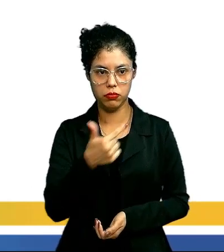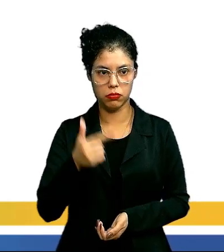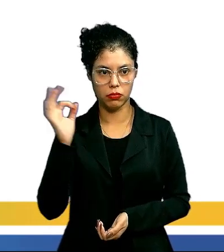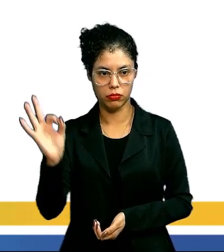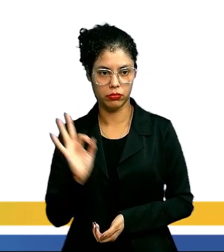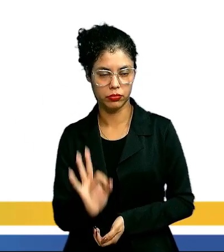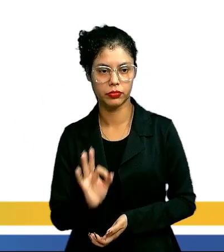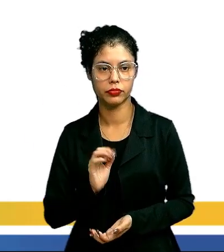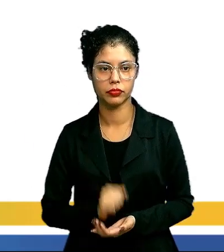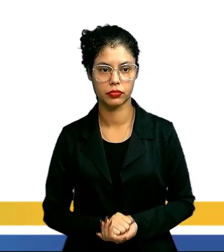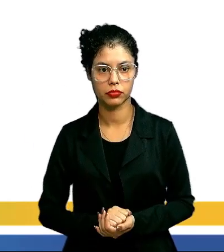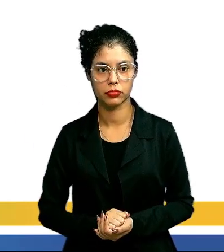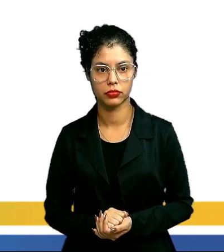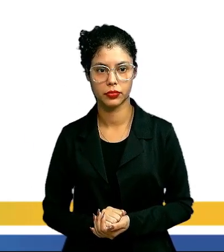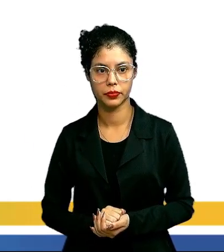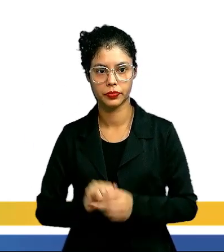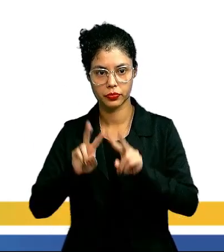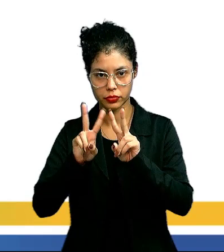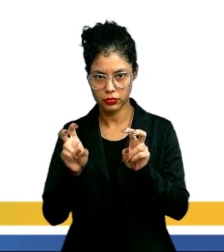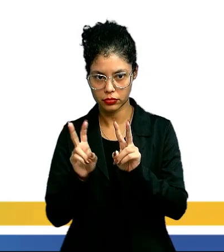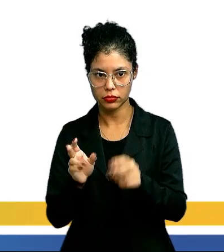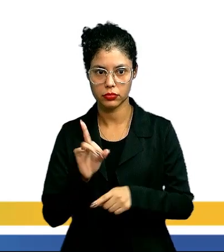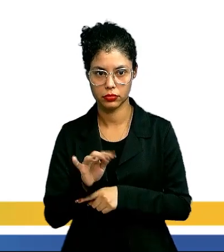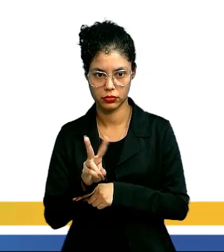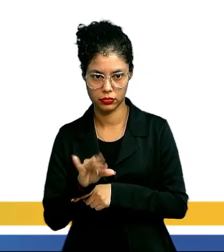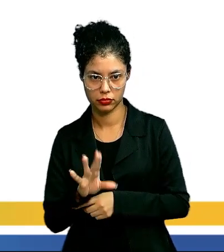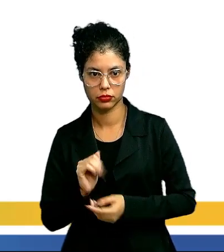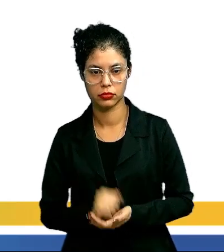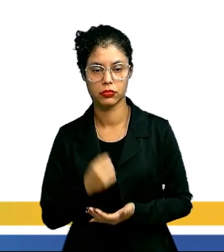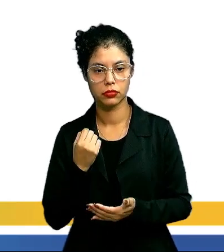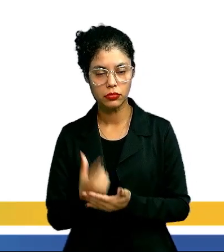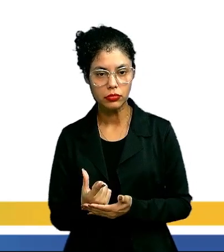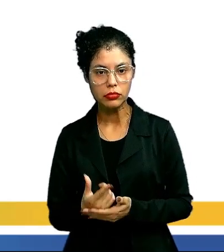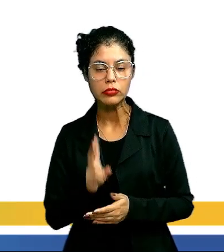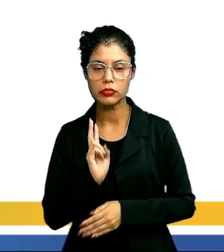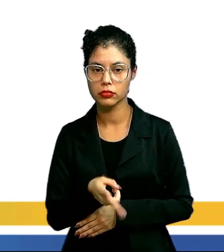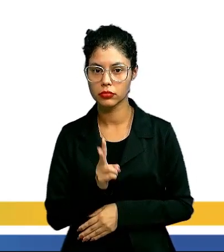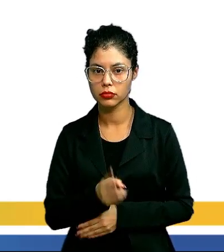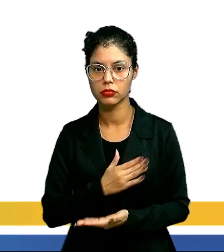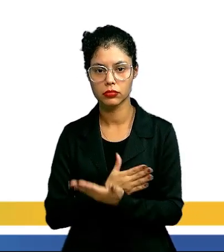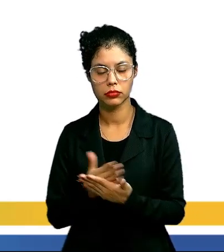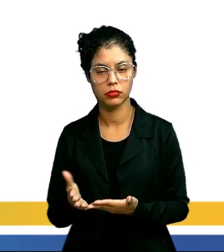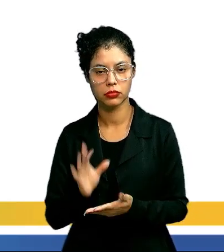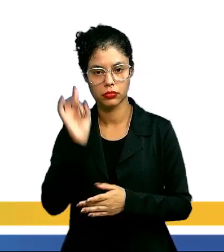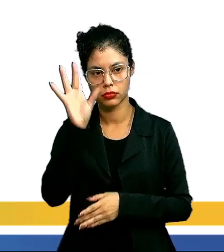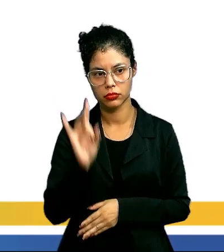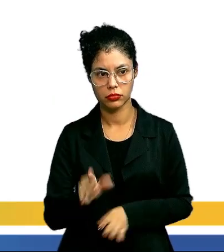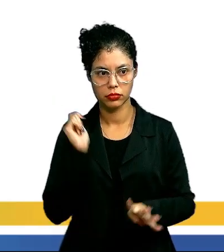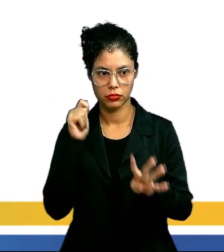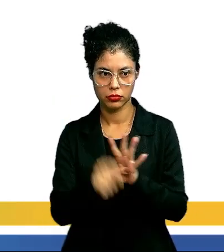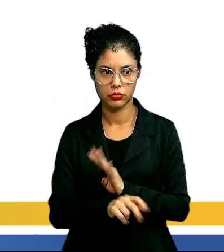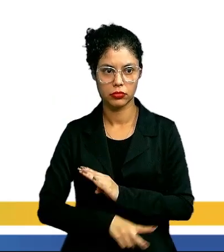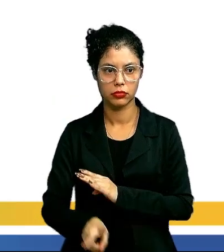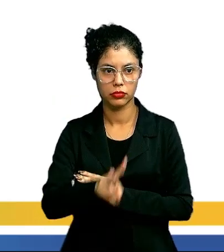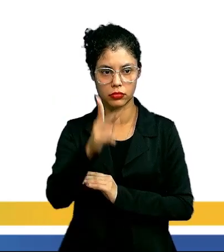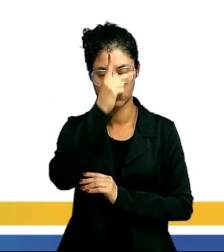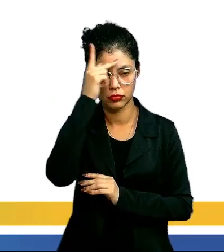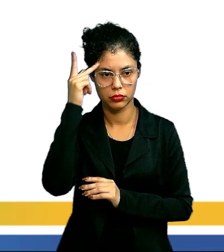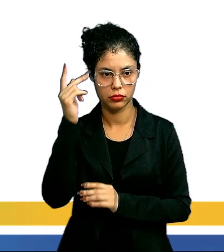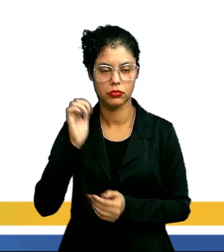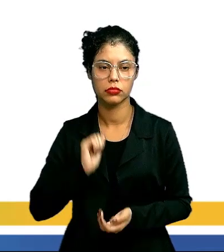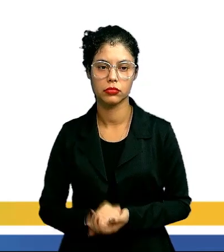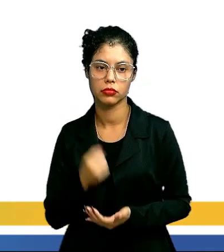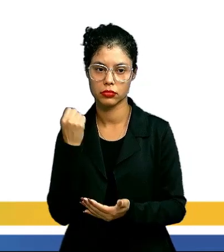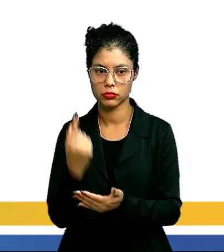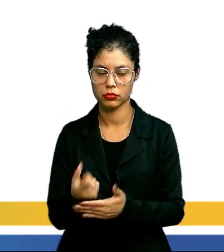de juros composto de 12% sobre o saldo devedor cobrado e sempre no início de cada mês o valor